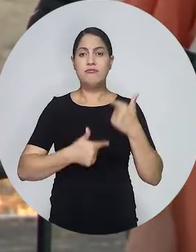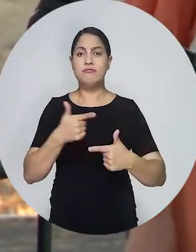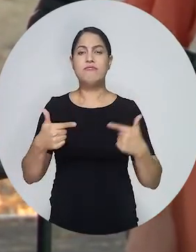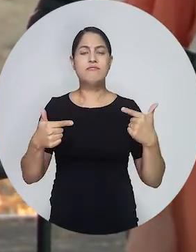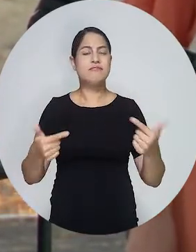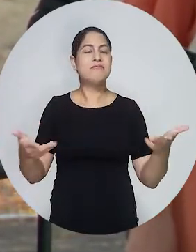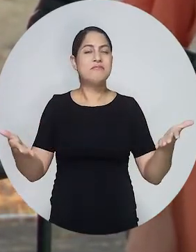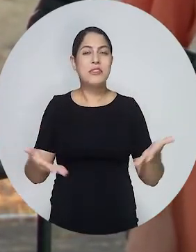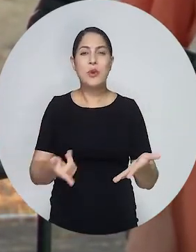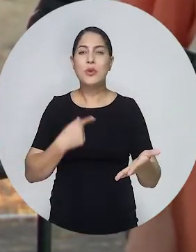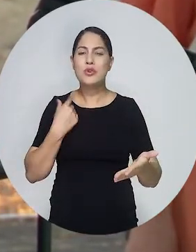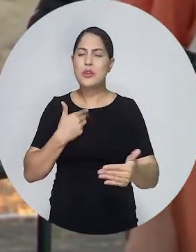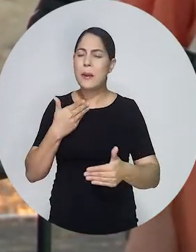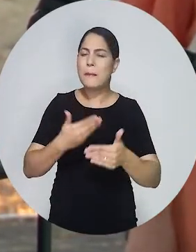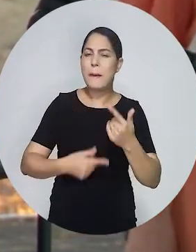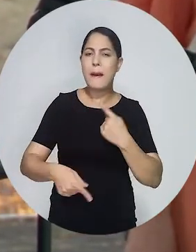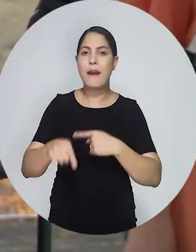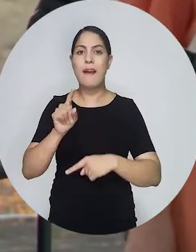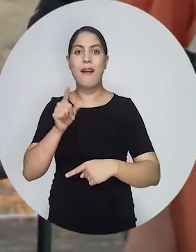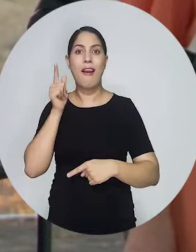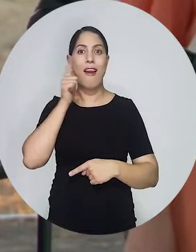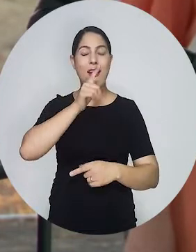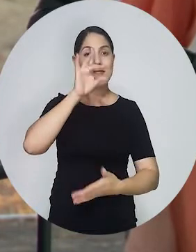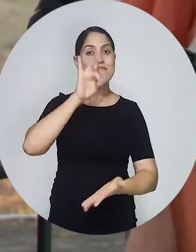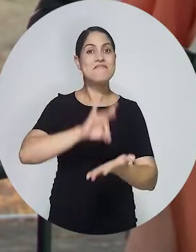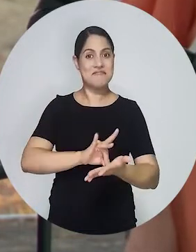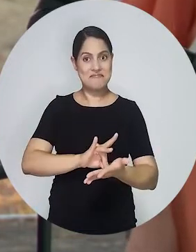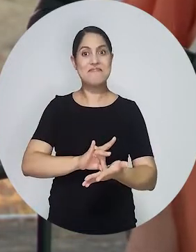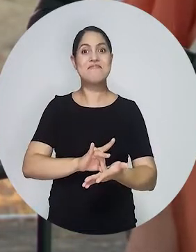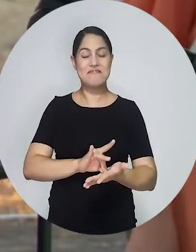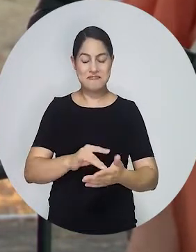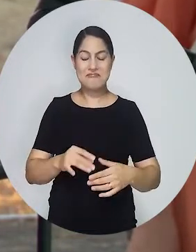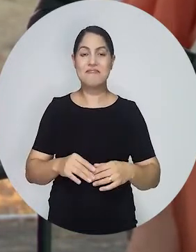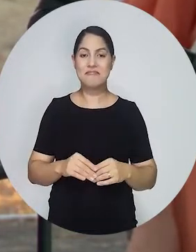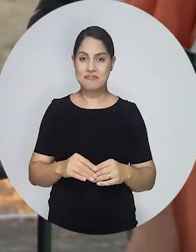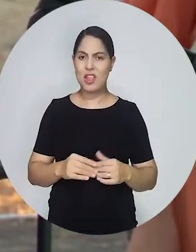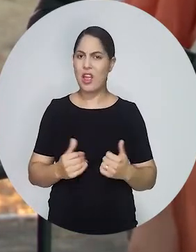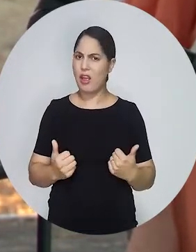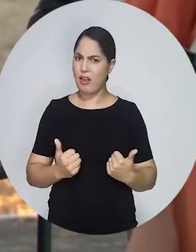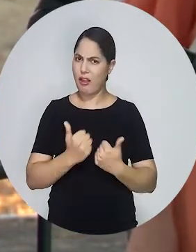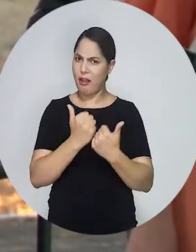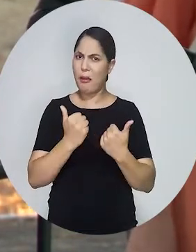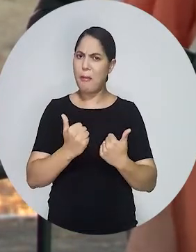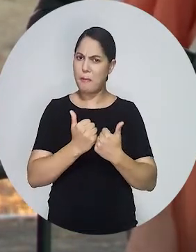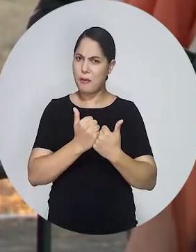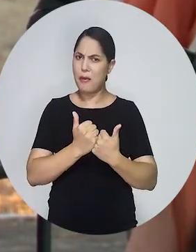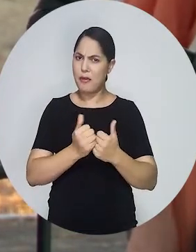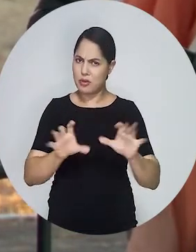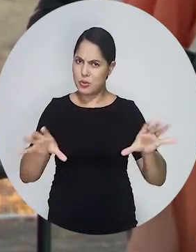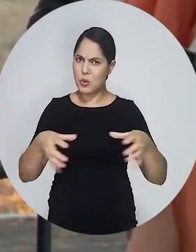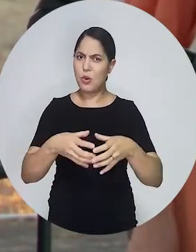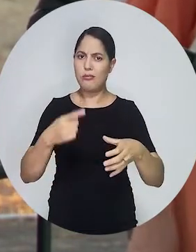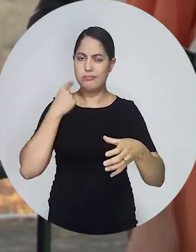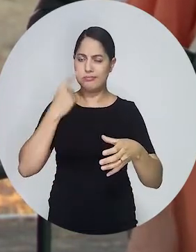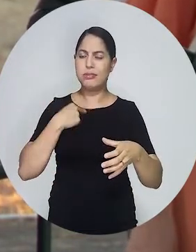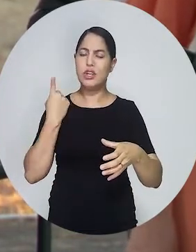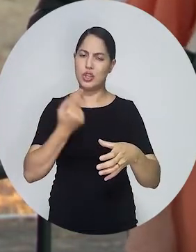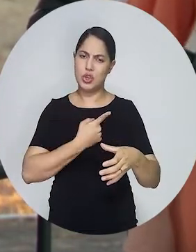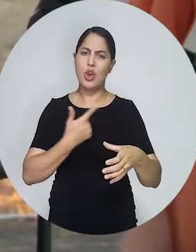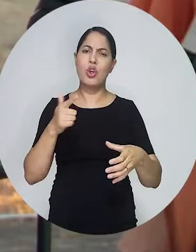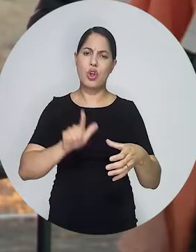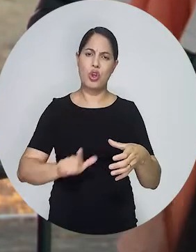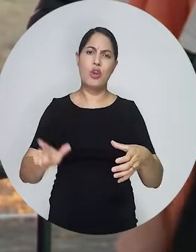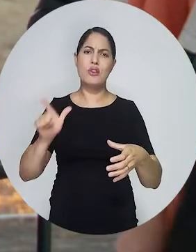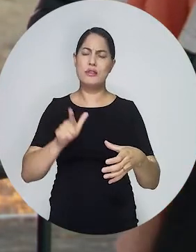E hoje, com esse grande passo, isso torna uma realidade. Um marco de apoio classista e que é a culminância de